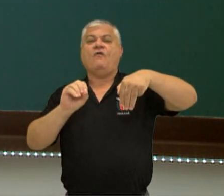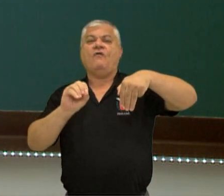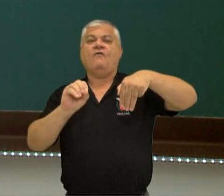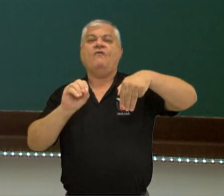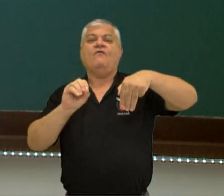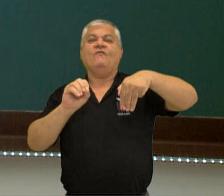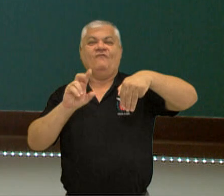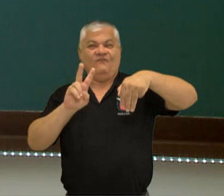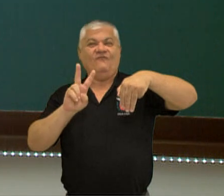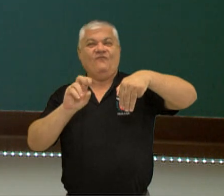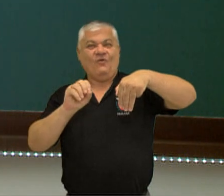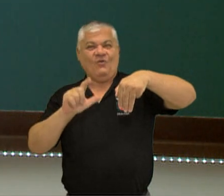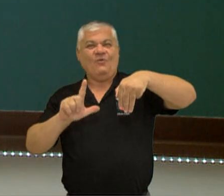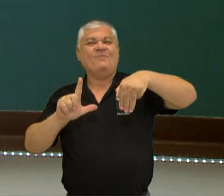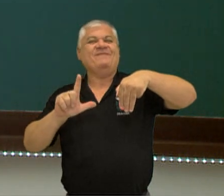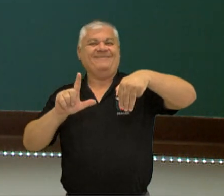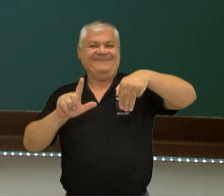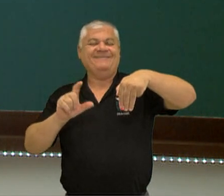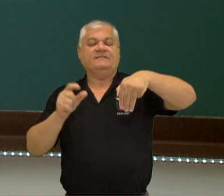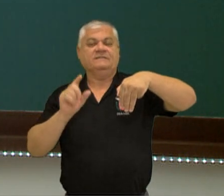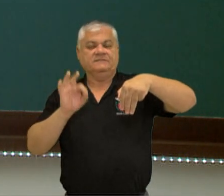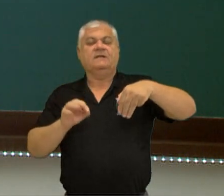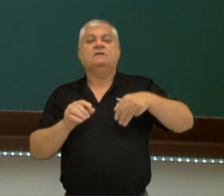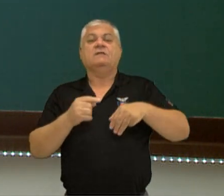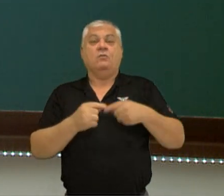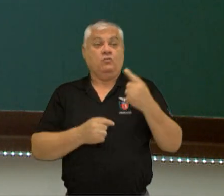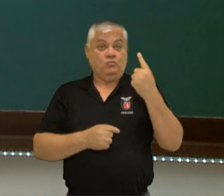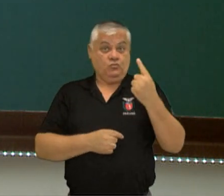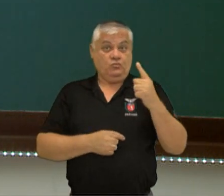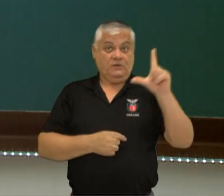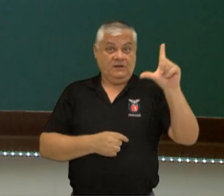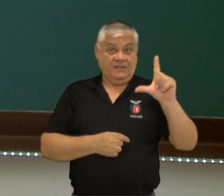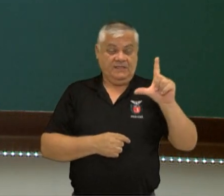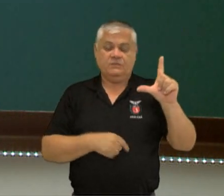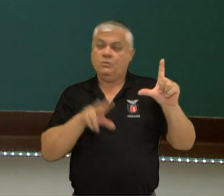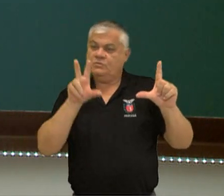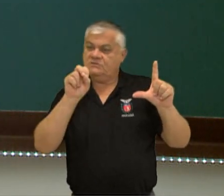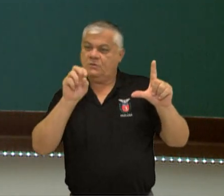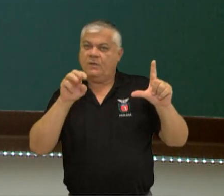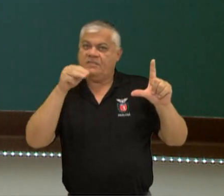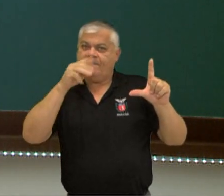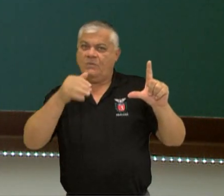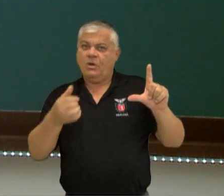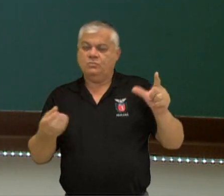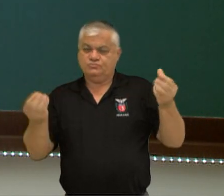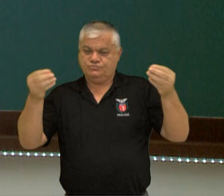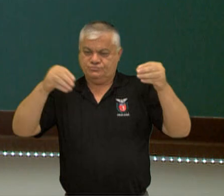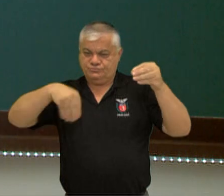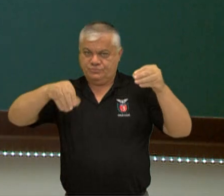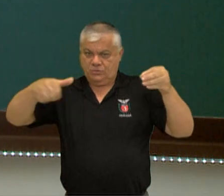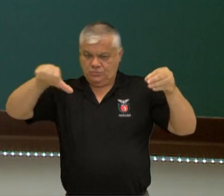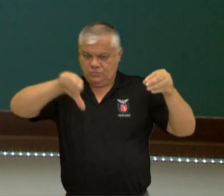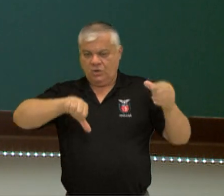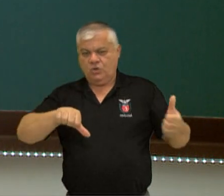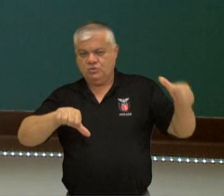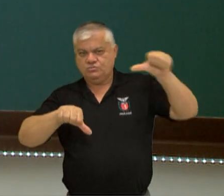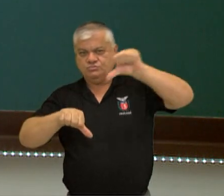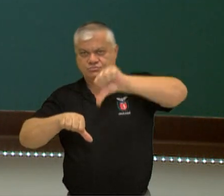ou seja, em 1 litro dessa solução eu tenho 50 mols do determinado sal que eu estou trabalhando.